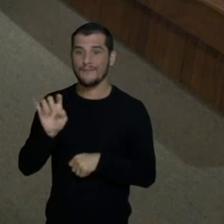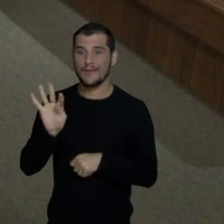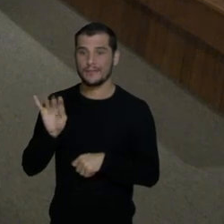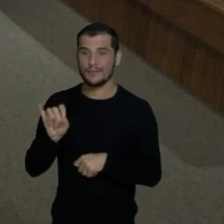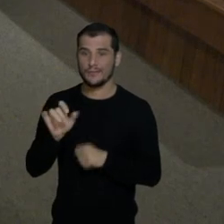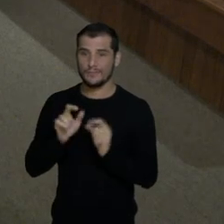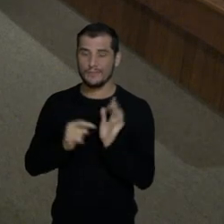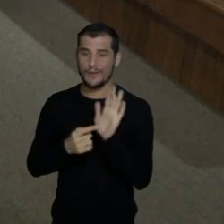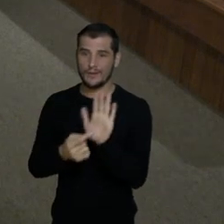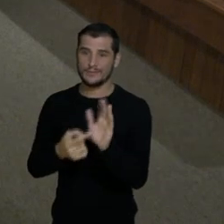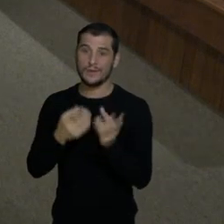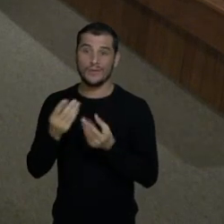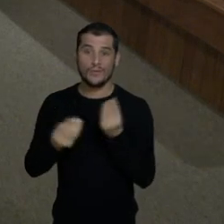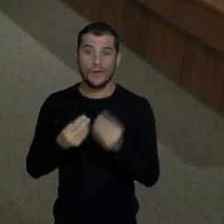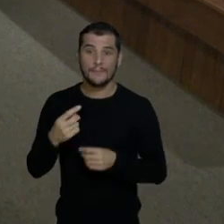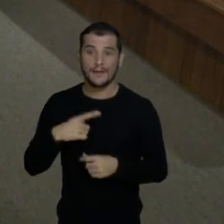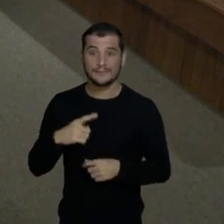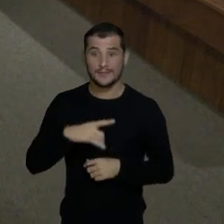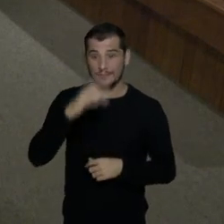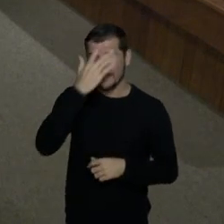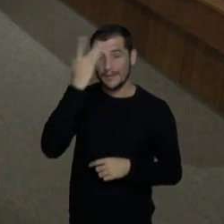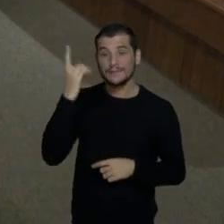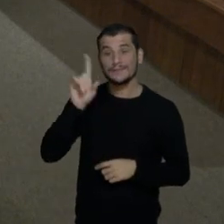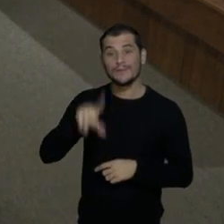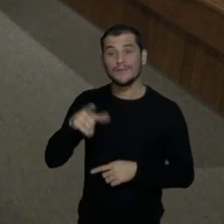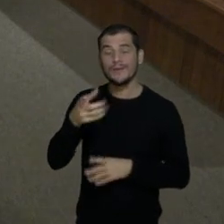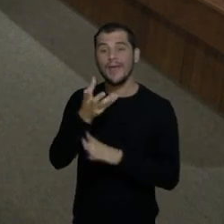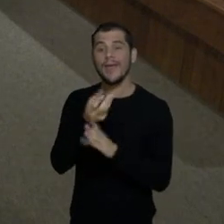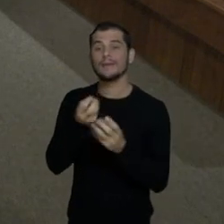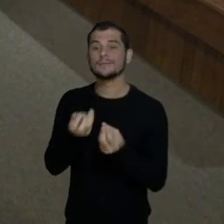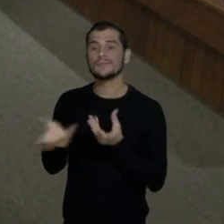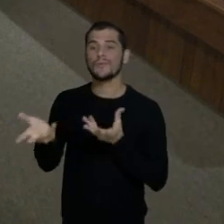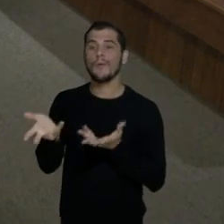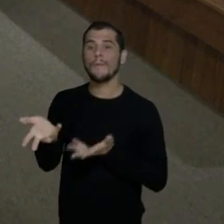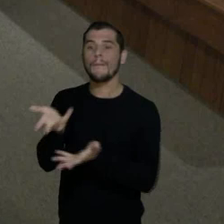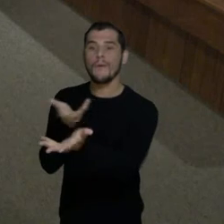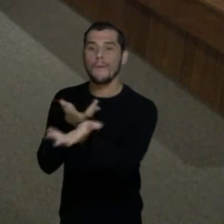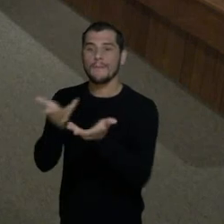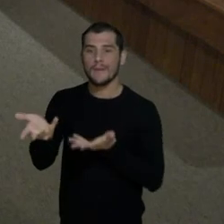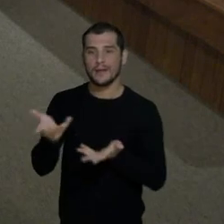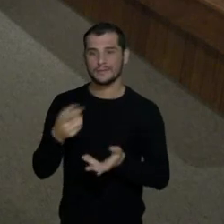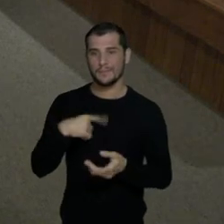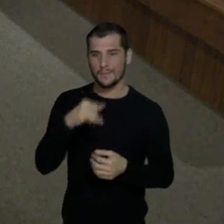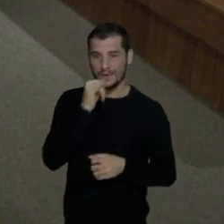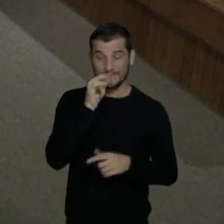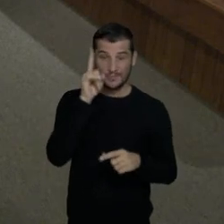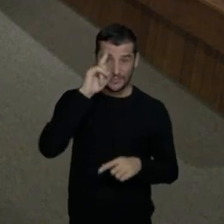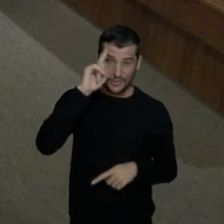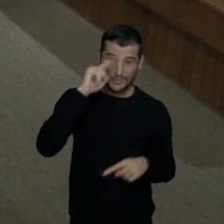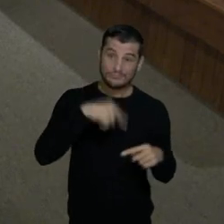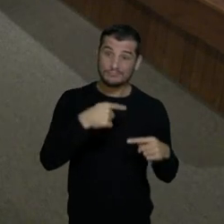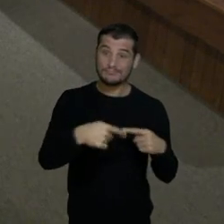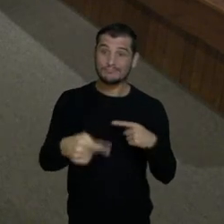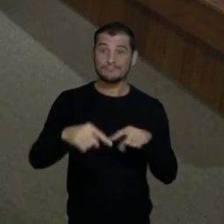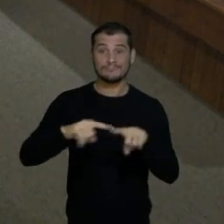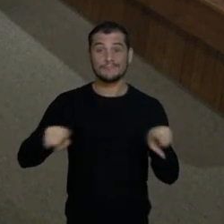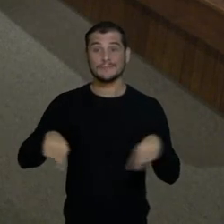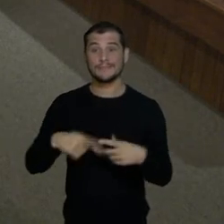educador alguém quer Compartilhar ações que faz no dia a dia na sua sala de